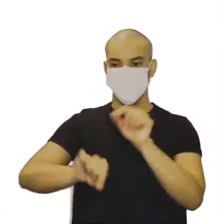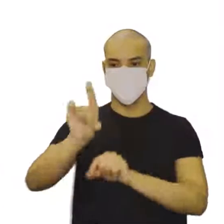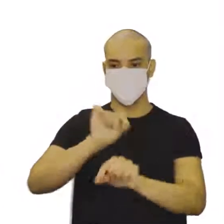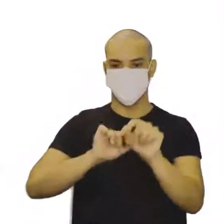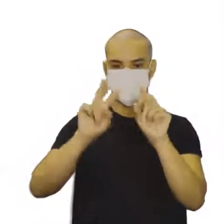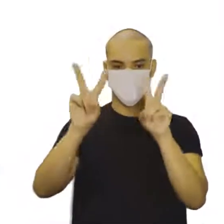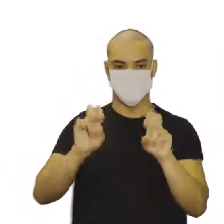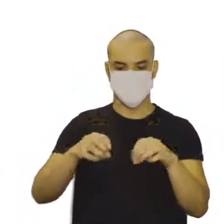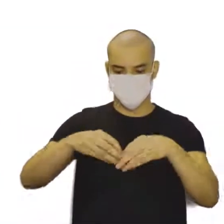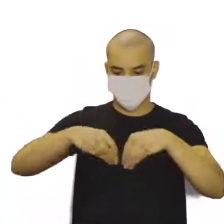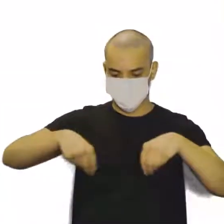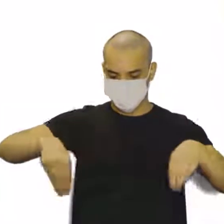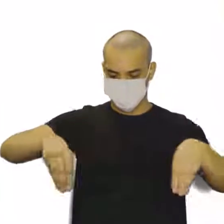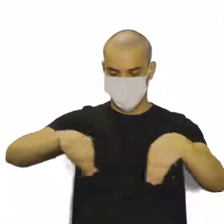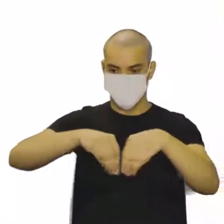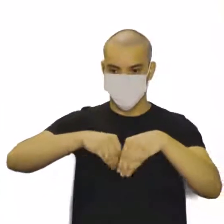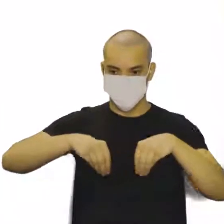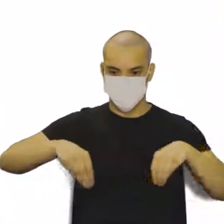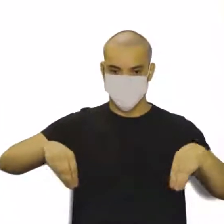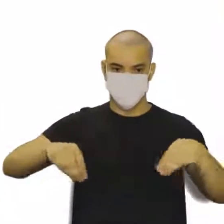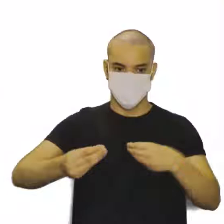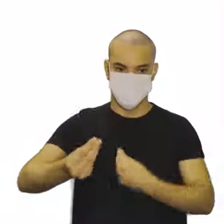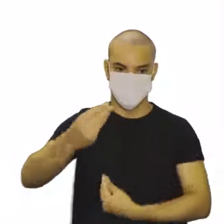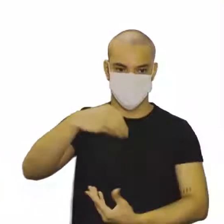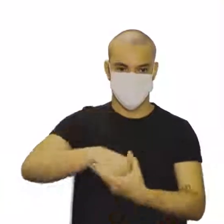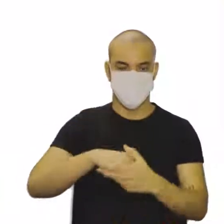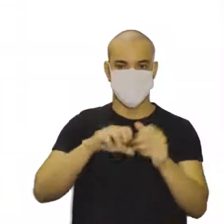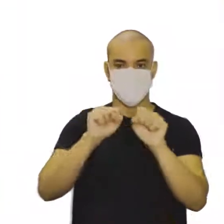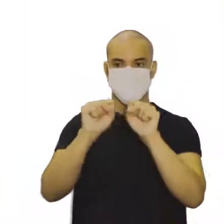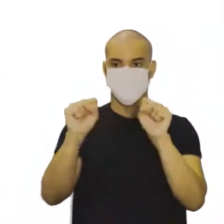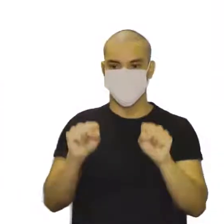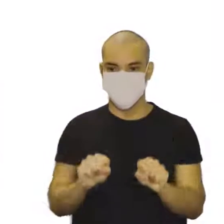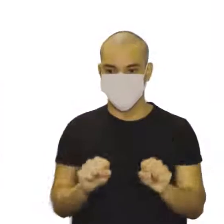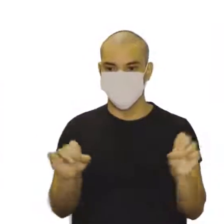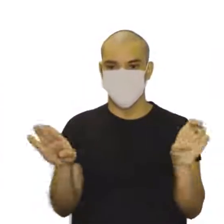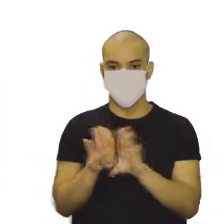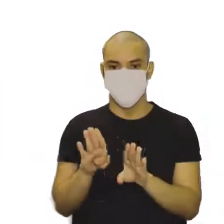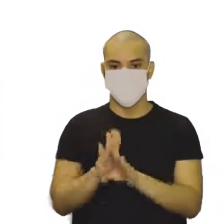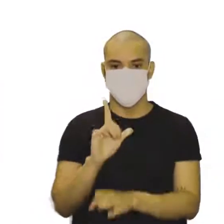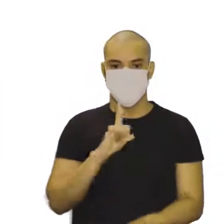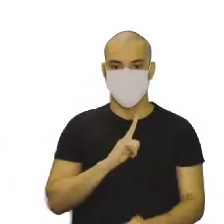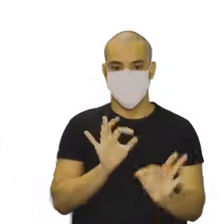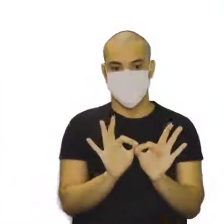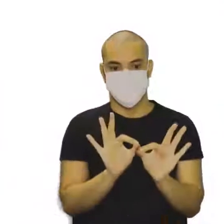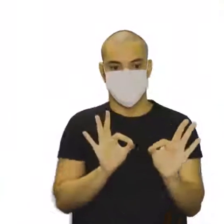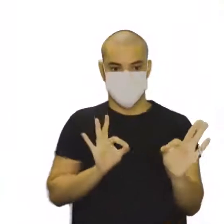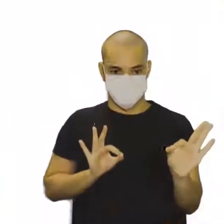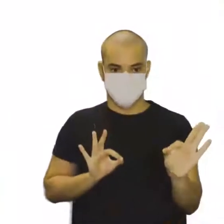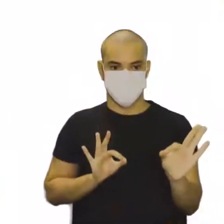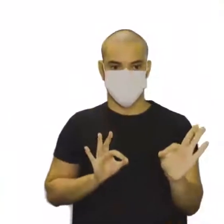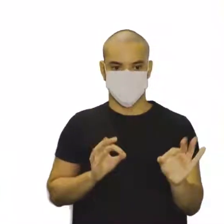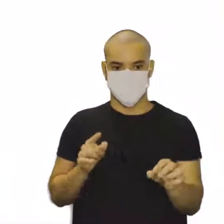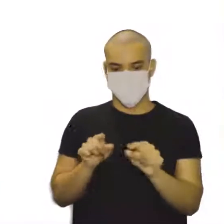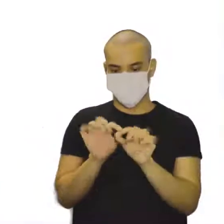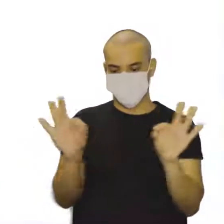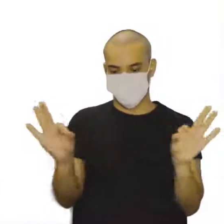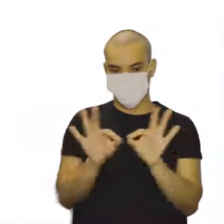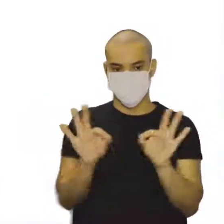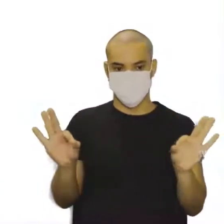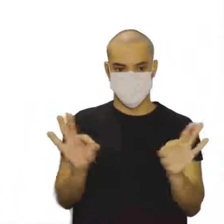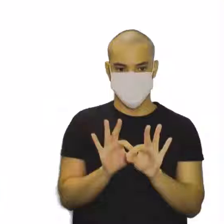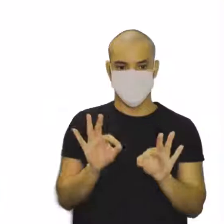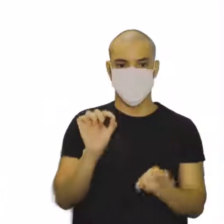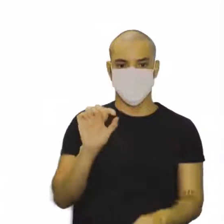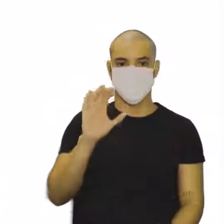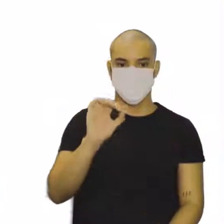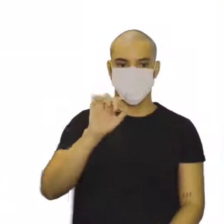do solo, né, para poder colocar aqui, ó, o sistema, tá? Tem uma certa distância, aqui é meio metro, ok? E aqui